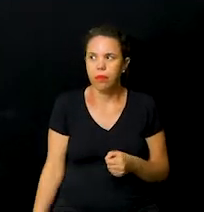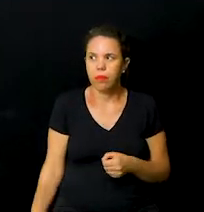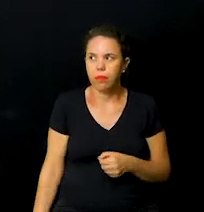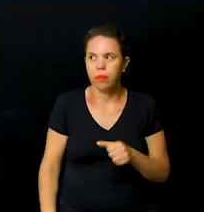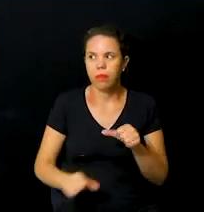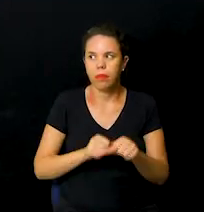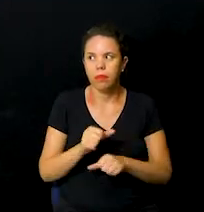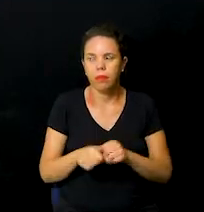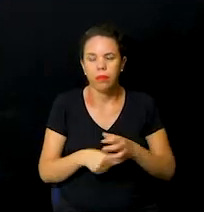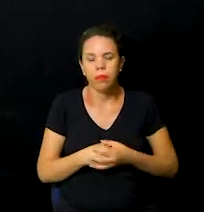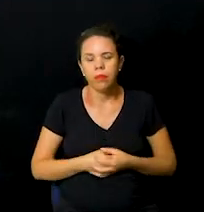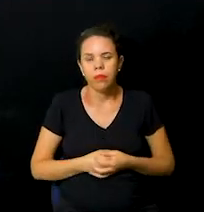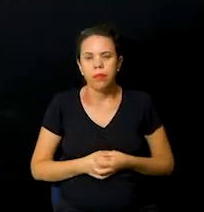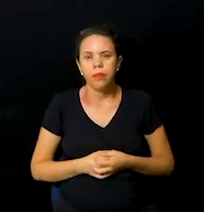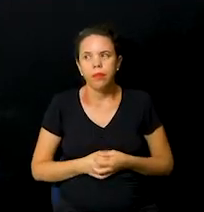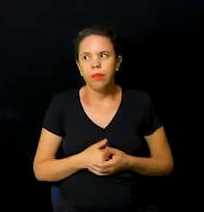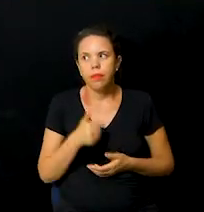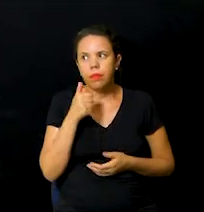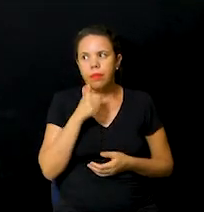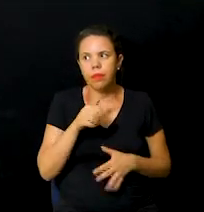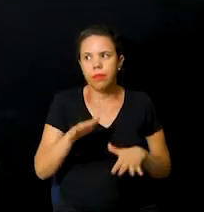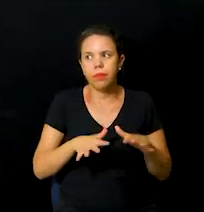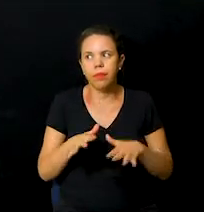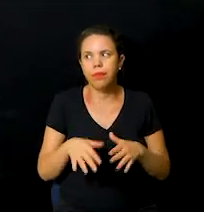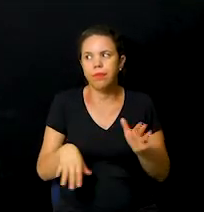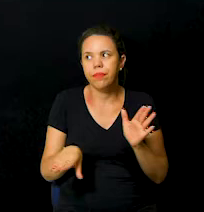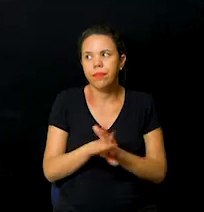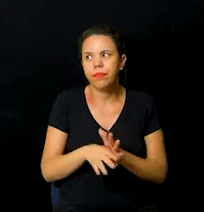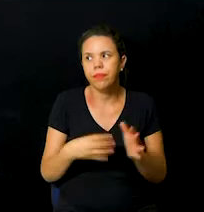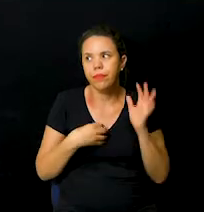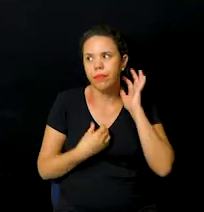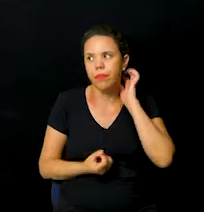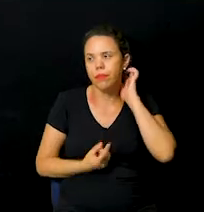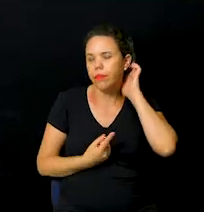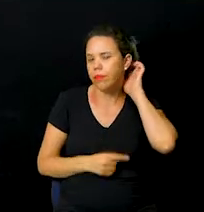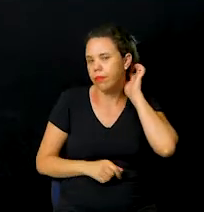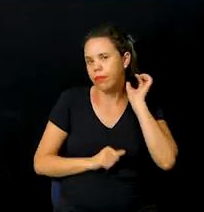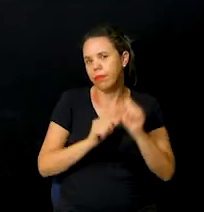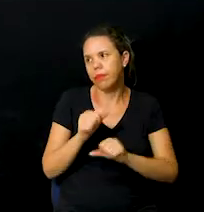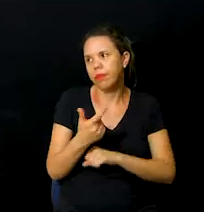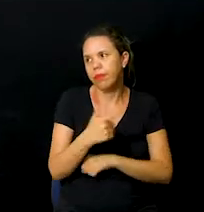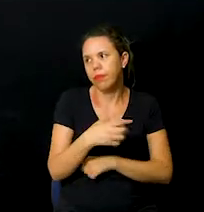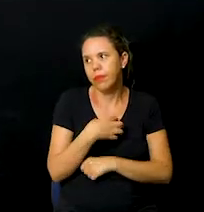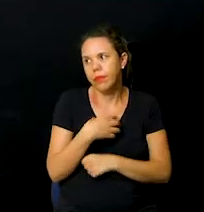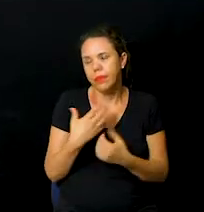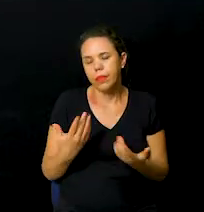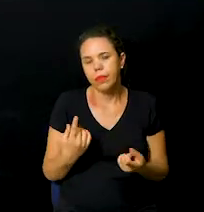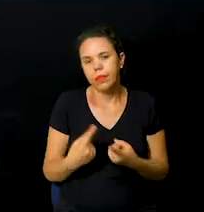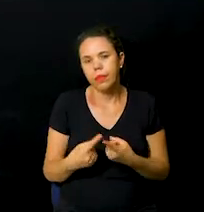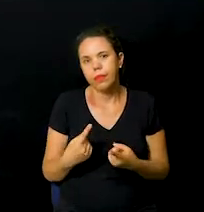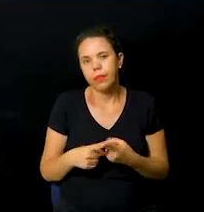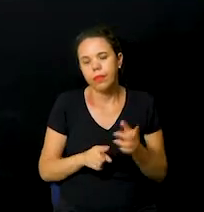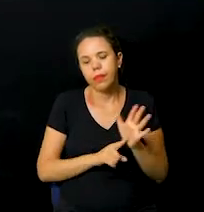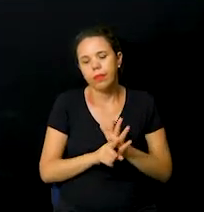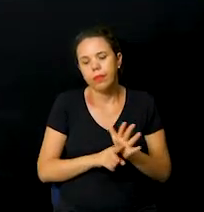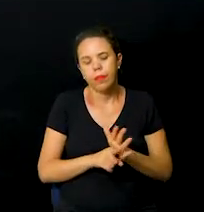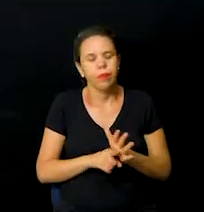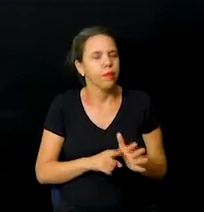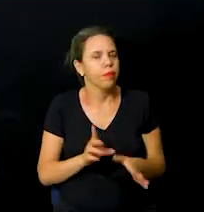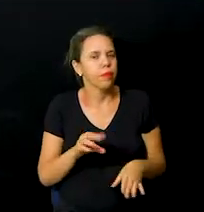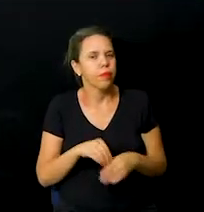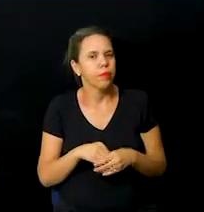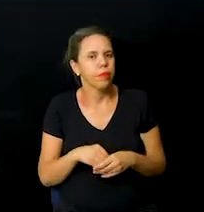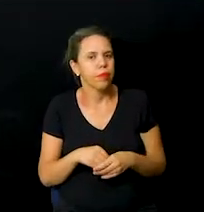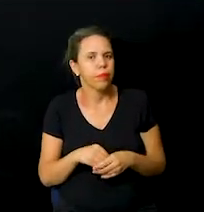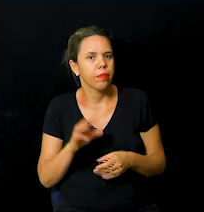gente precisa ser transformador. Então, a mulher, muitas vezes, ela chega de um jeito e ela sai de outro. Até como